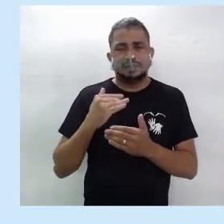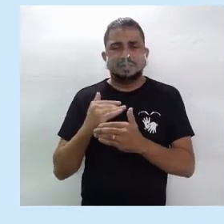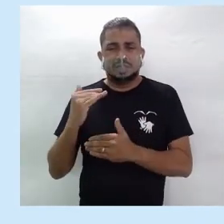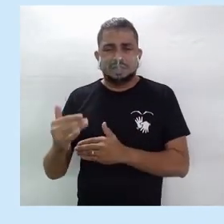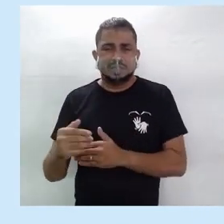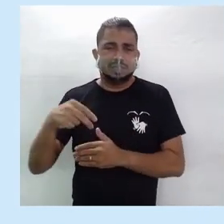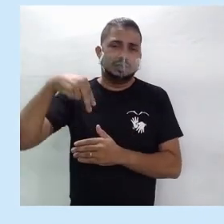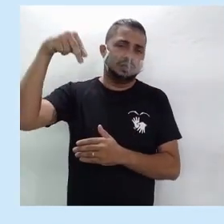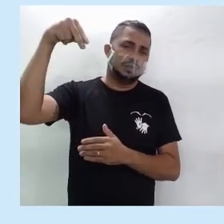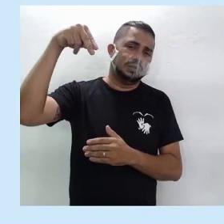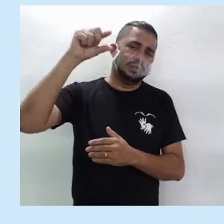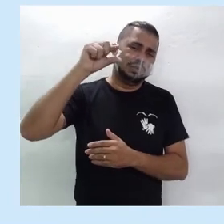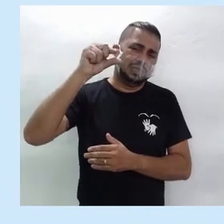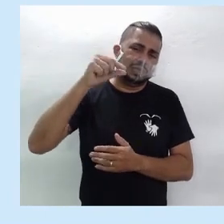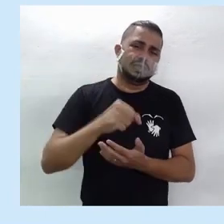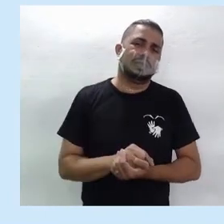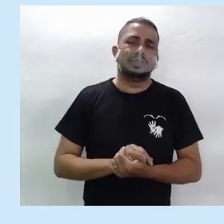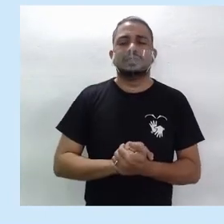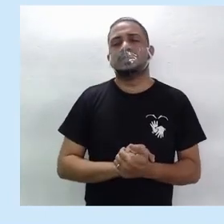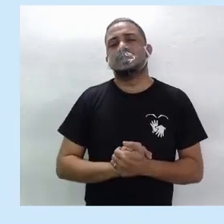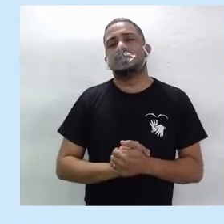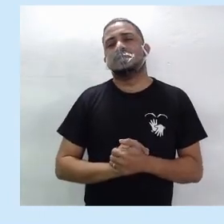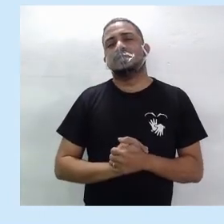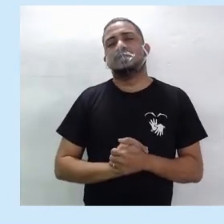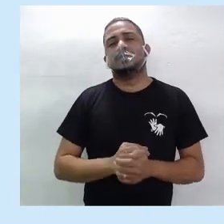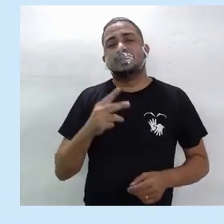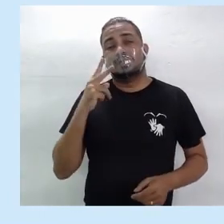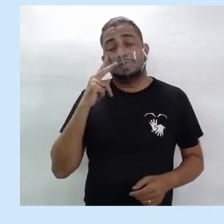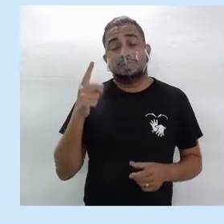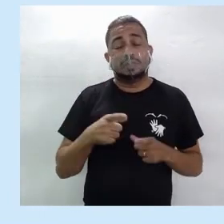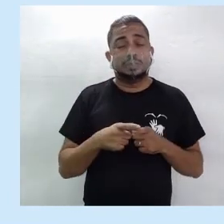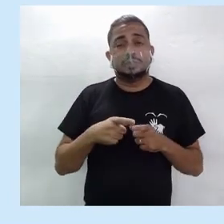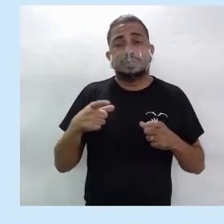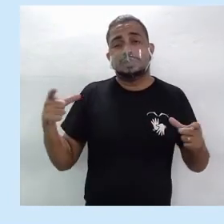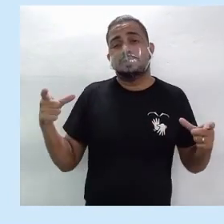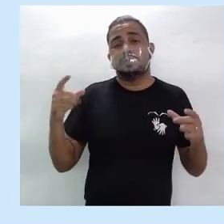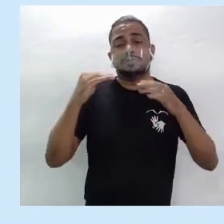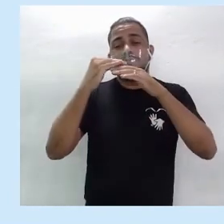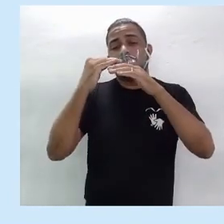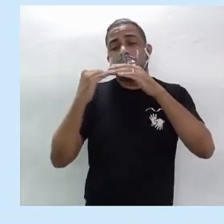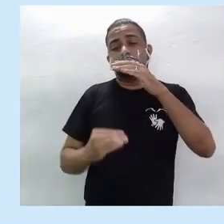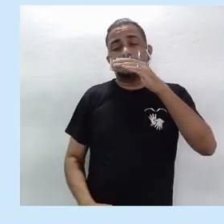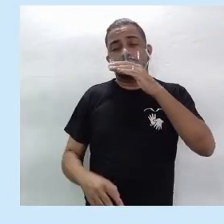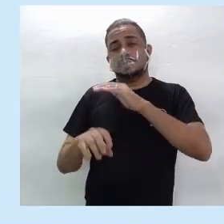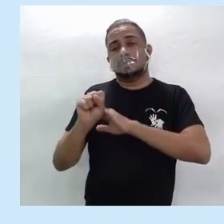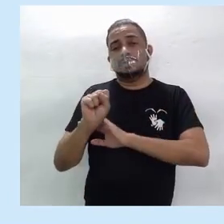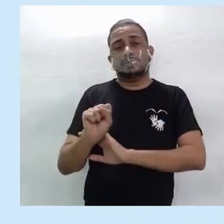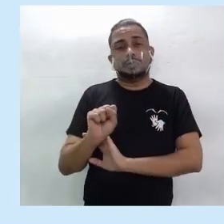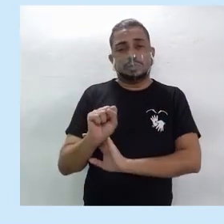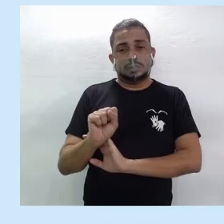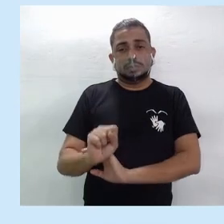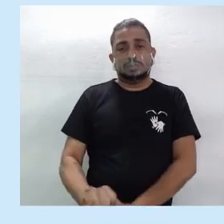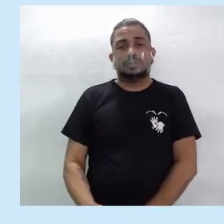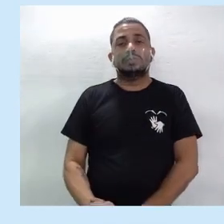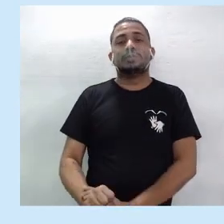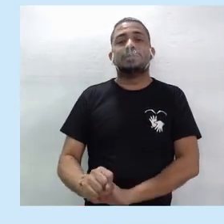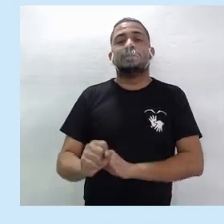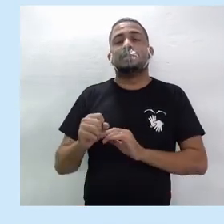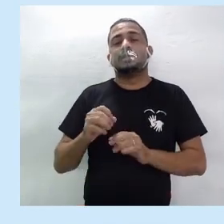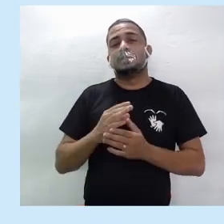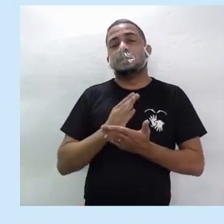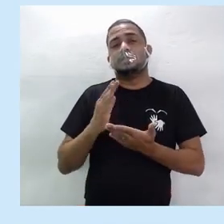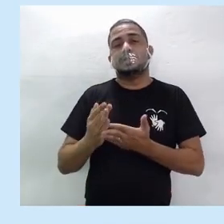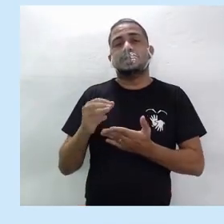hemisfério norte, com uma pequena parte, tá? A gente vai ver que a maior parte do Brasil é o hemisfério sul, na parte oeste,